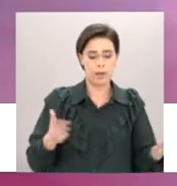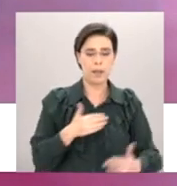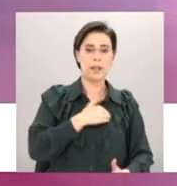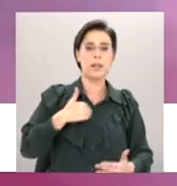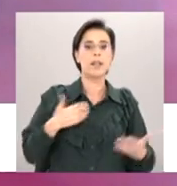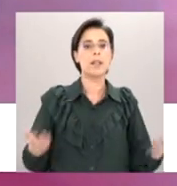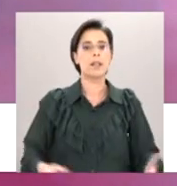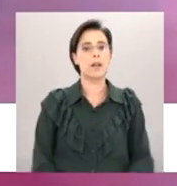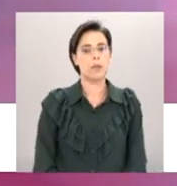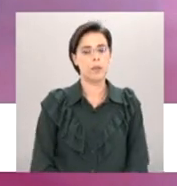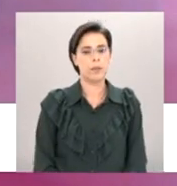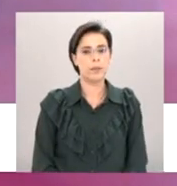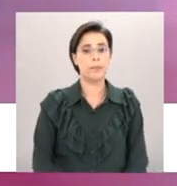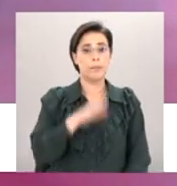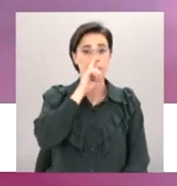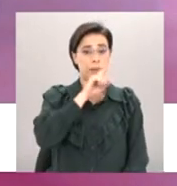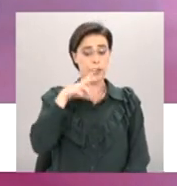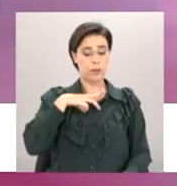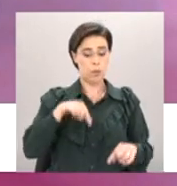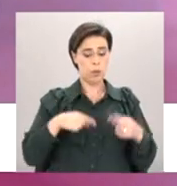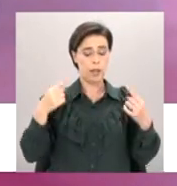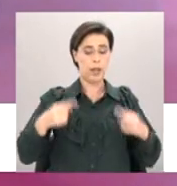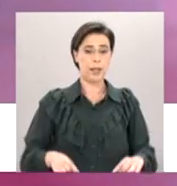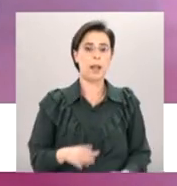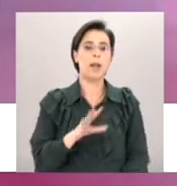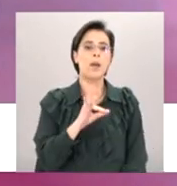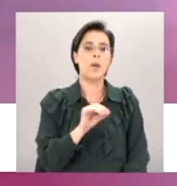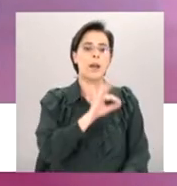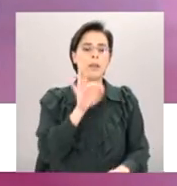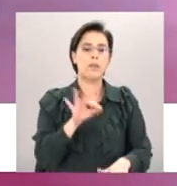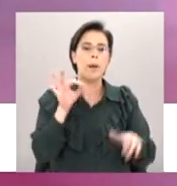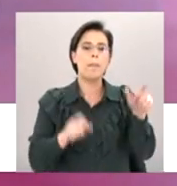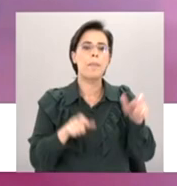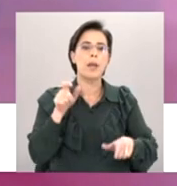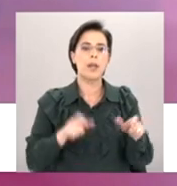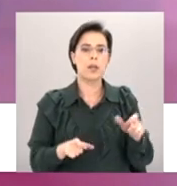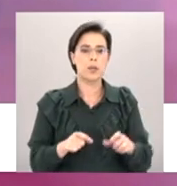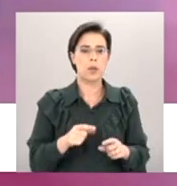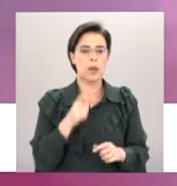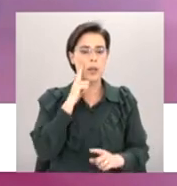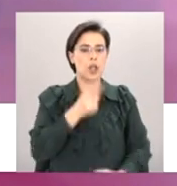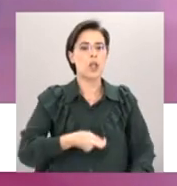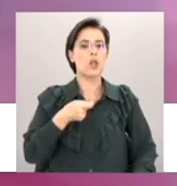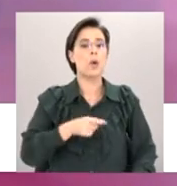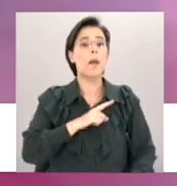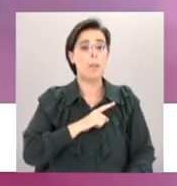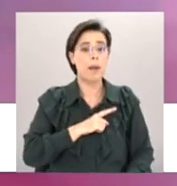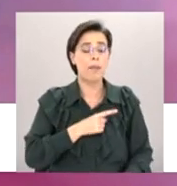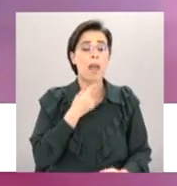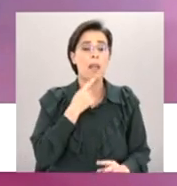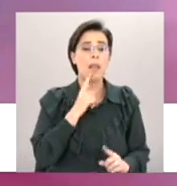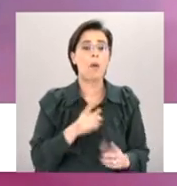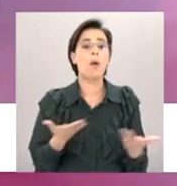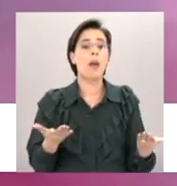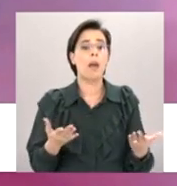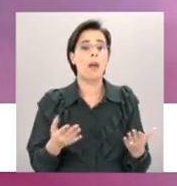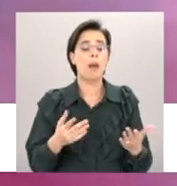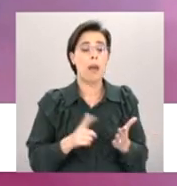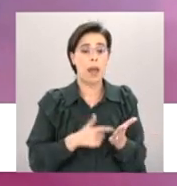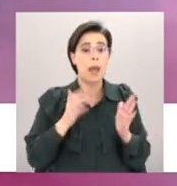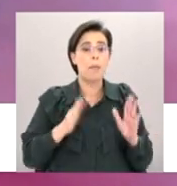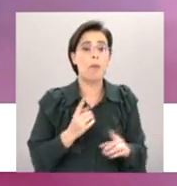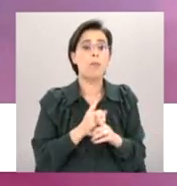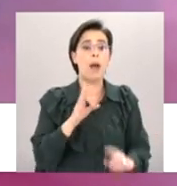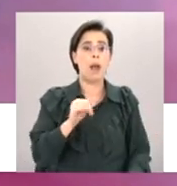da Saúde Porque Portugal Tem Hoje quase por entre a por cento das pessoas que recorrem a Seguros privados e só é possível isso é